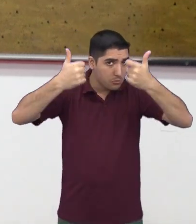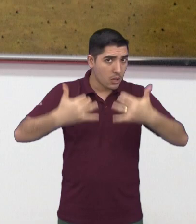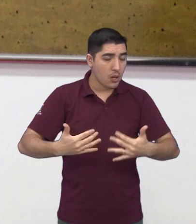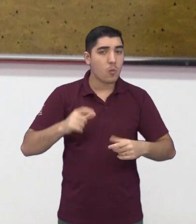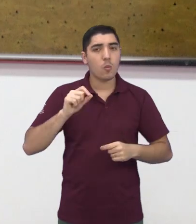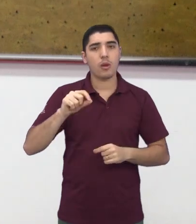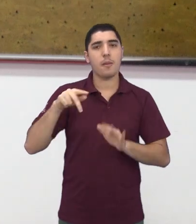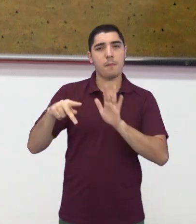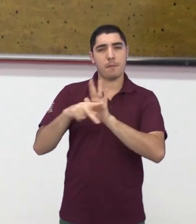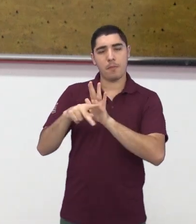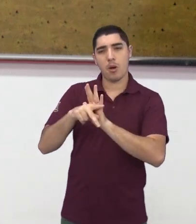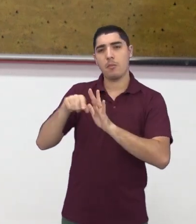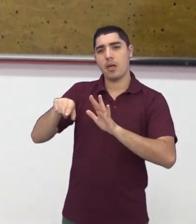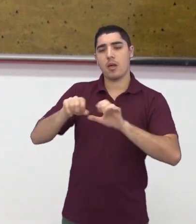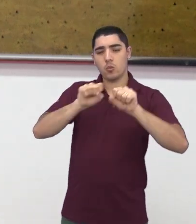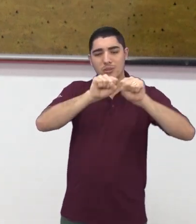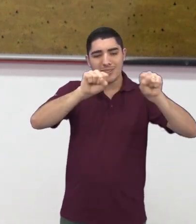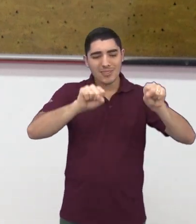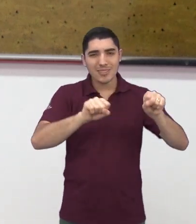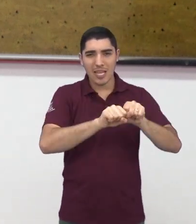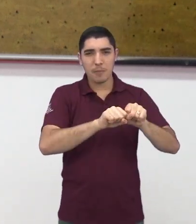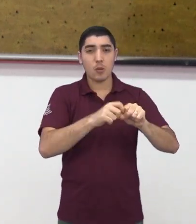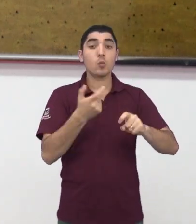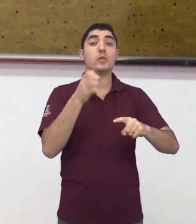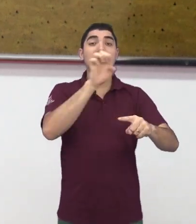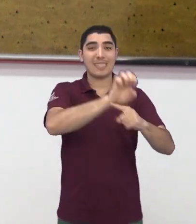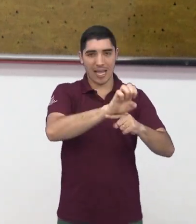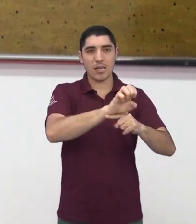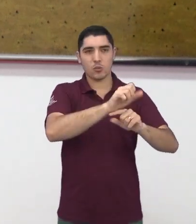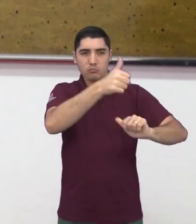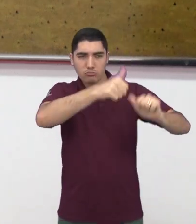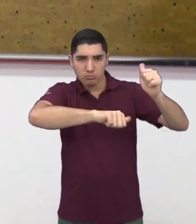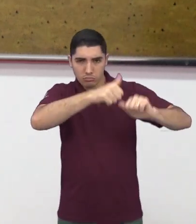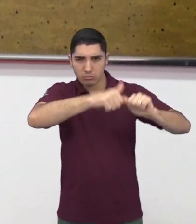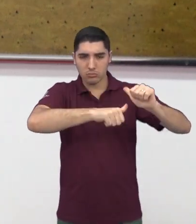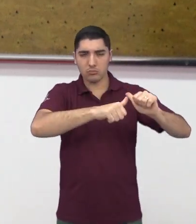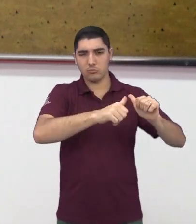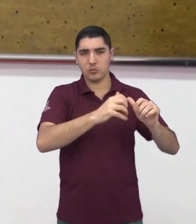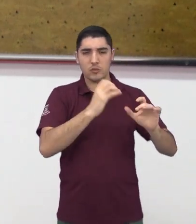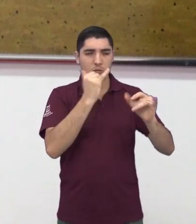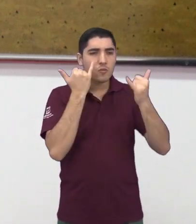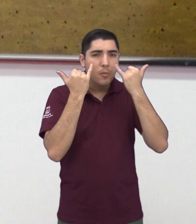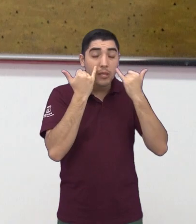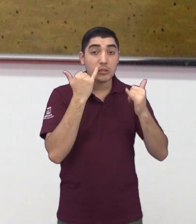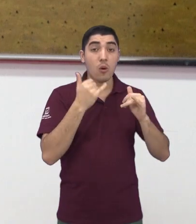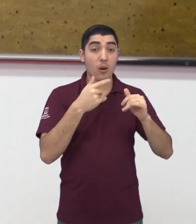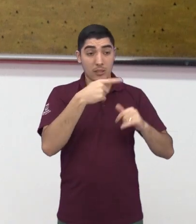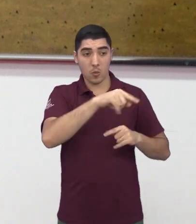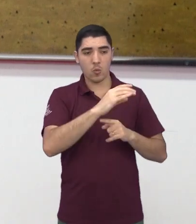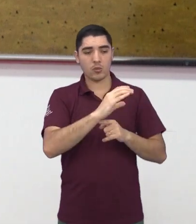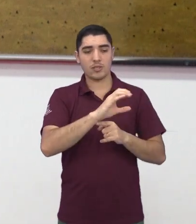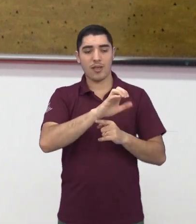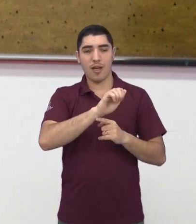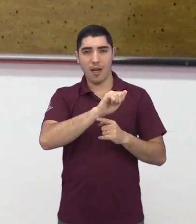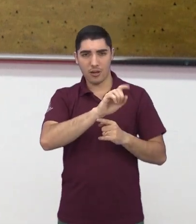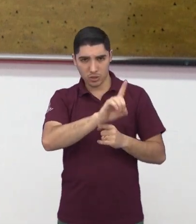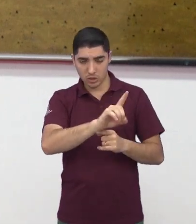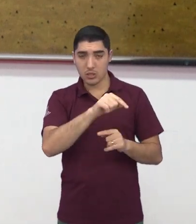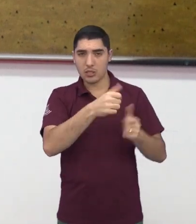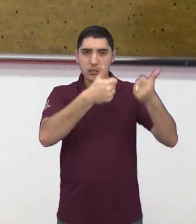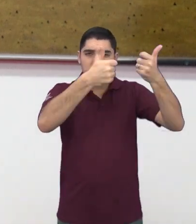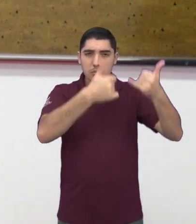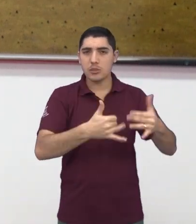Sistema Estadual de Análise de Dados. De acordo, então, com o SEAD, a gente tem um número de que aproximadamente, a